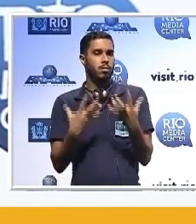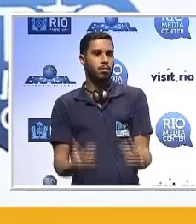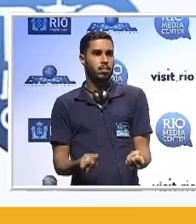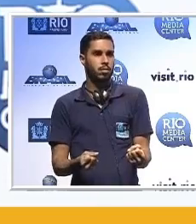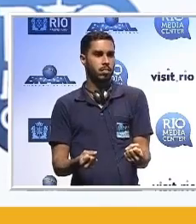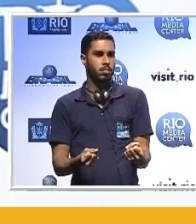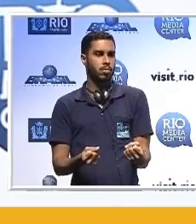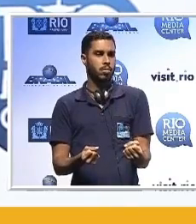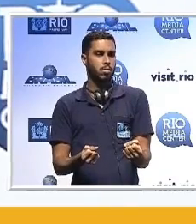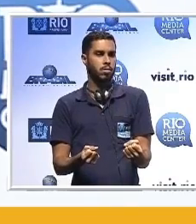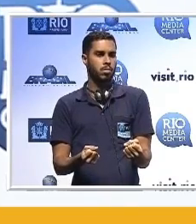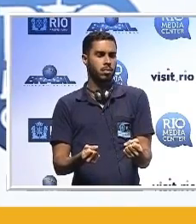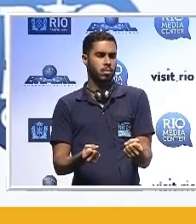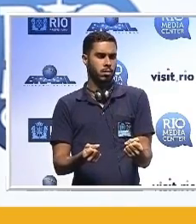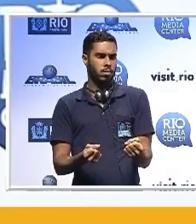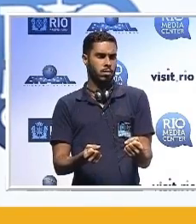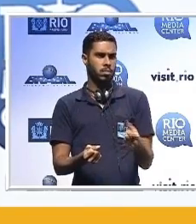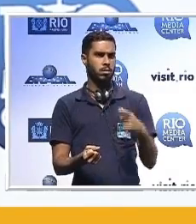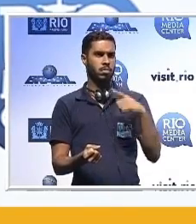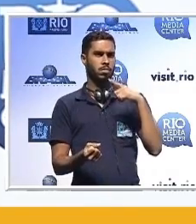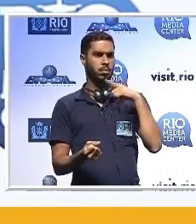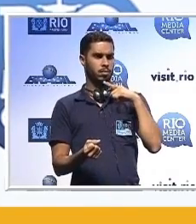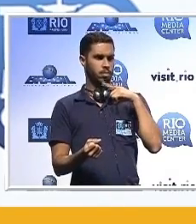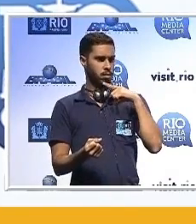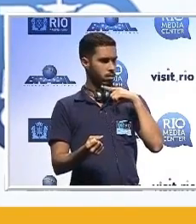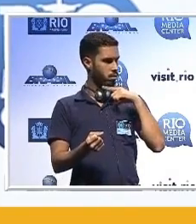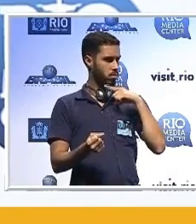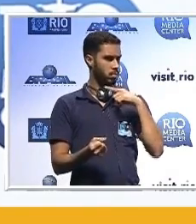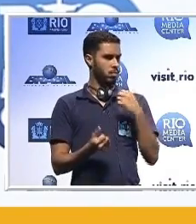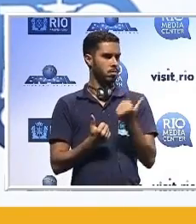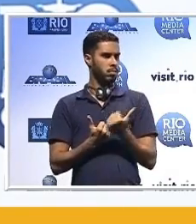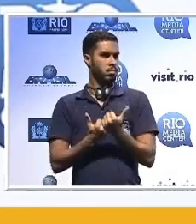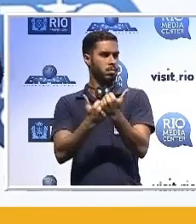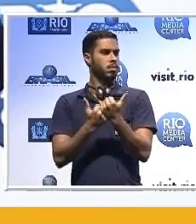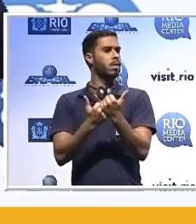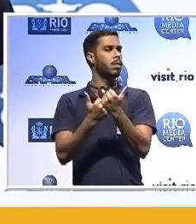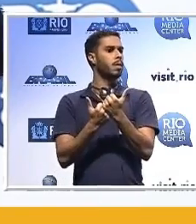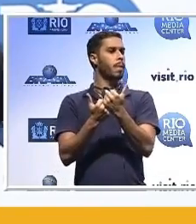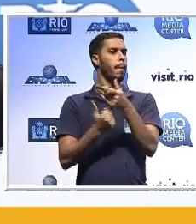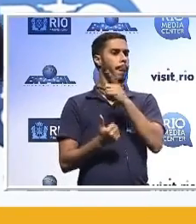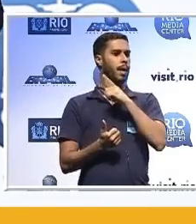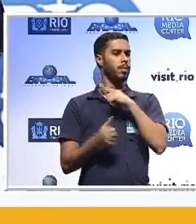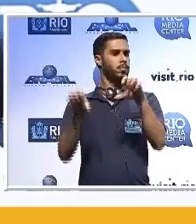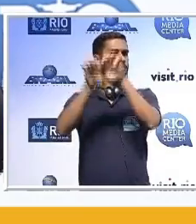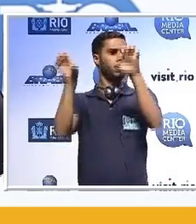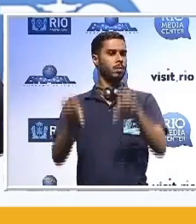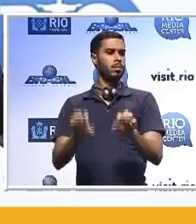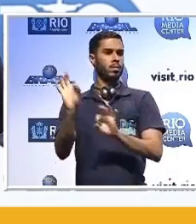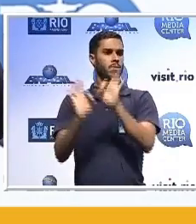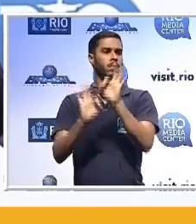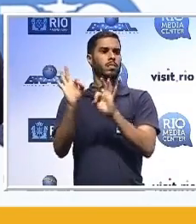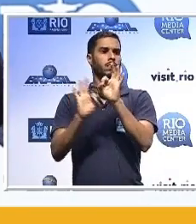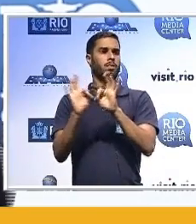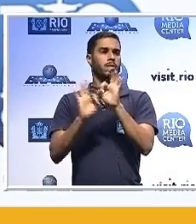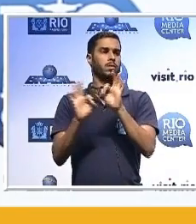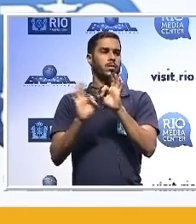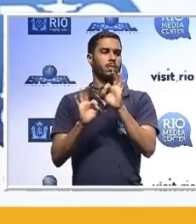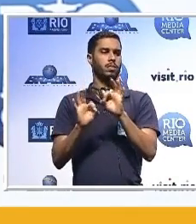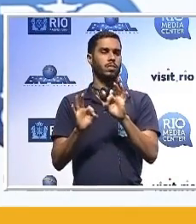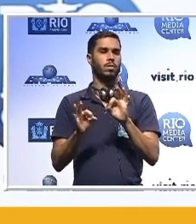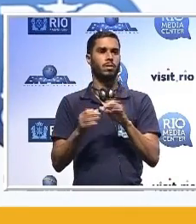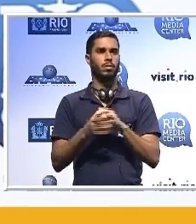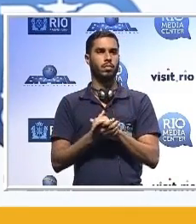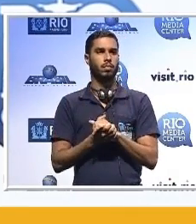número de quartos com o suporte para mão, tem toda a